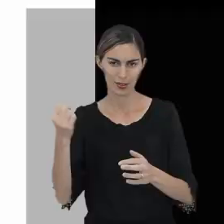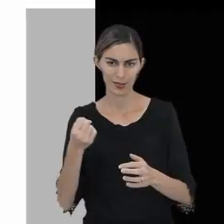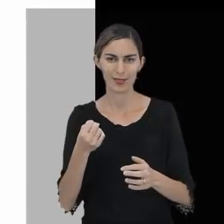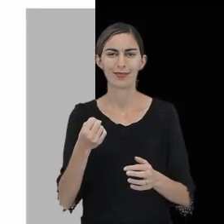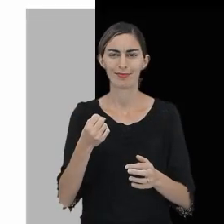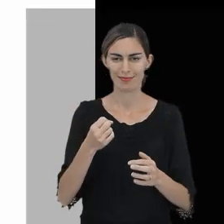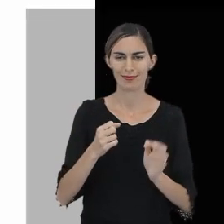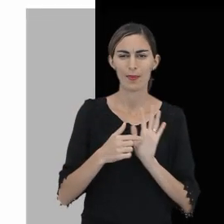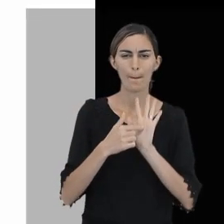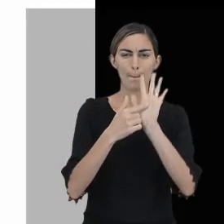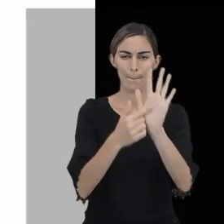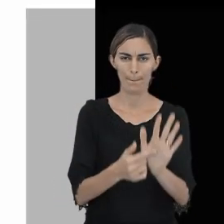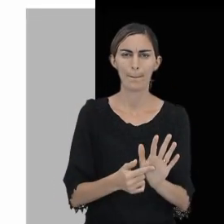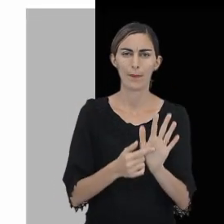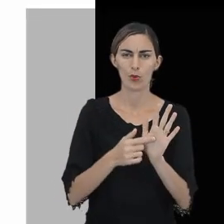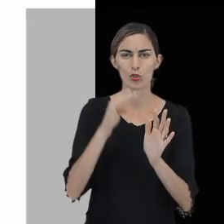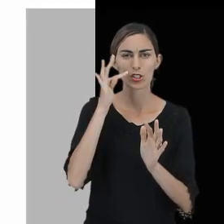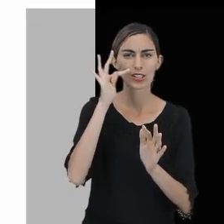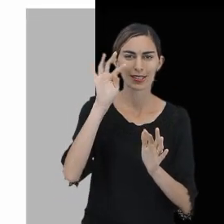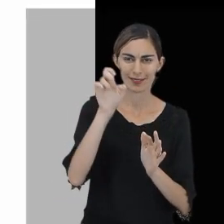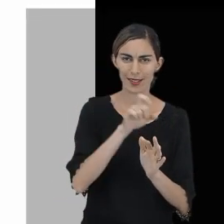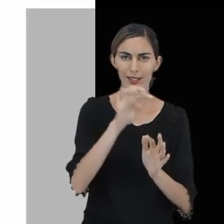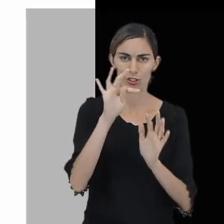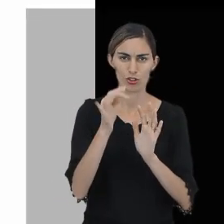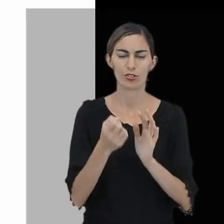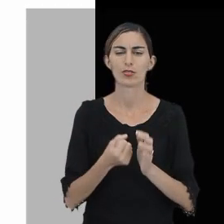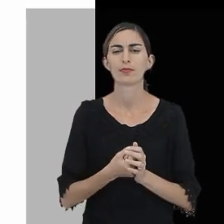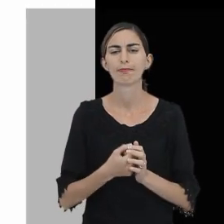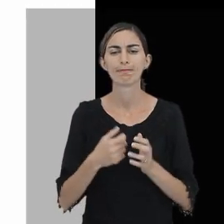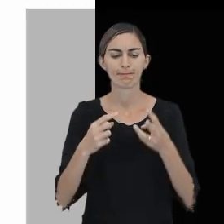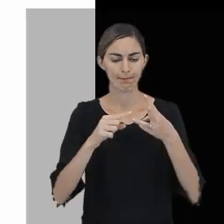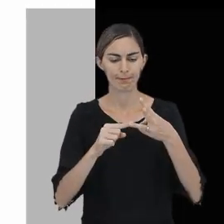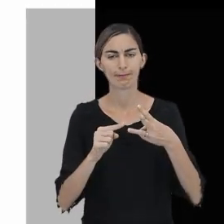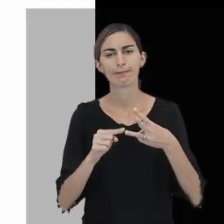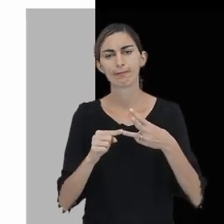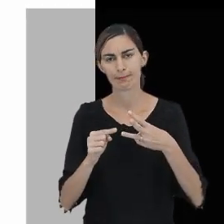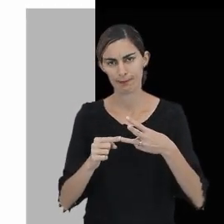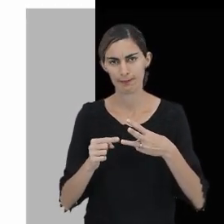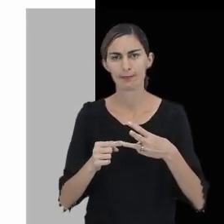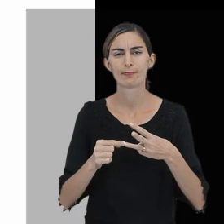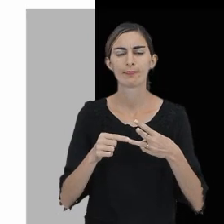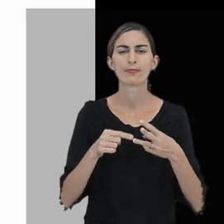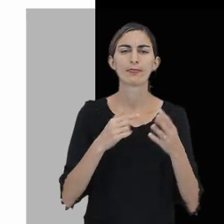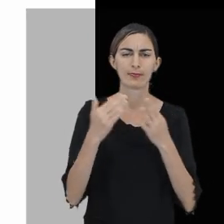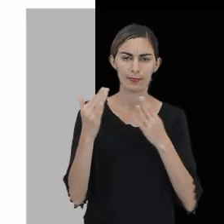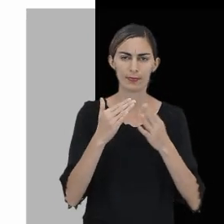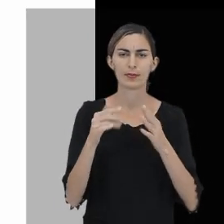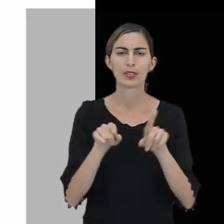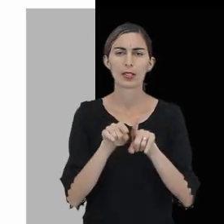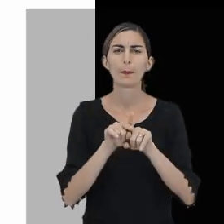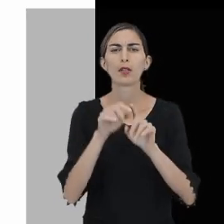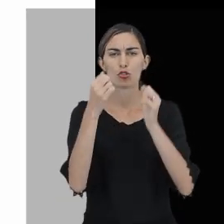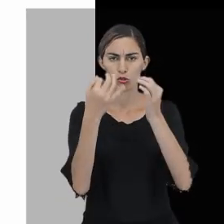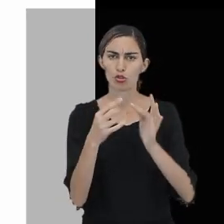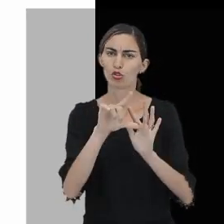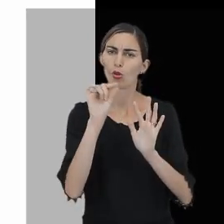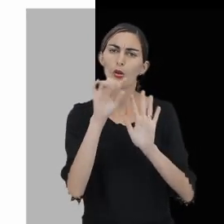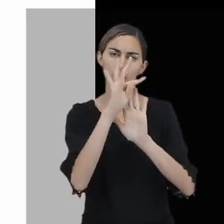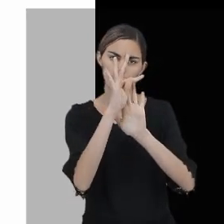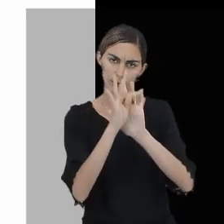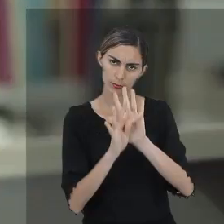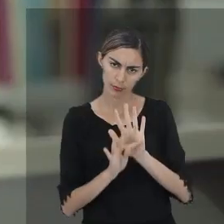no lado e muito text é e neste terceiro exemplo aqui a gente também define o texto certo